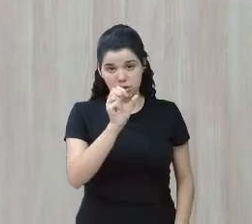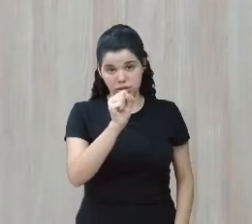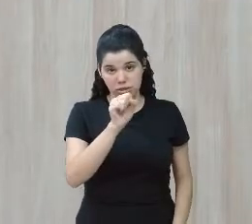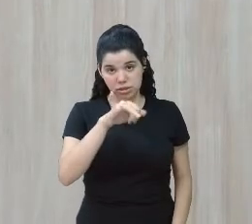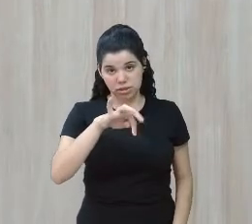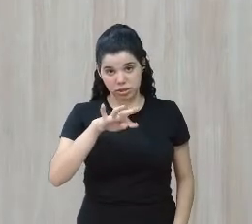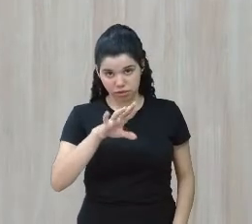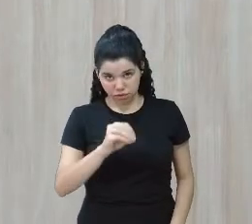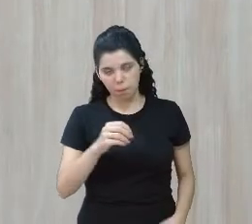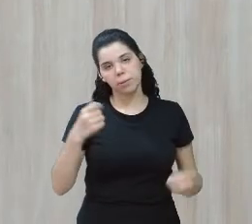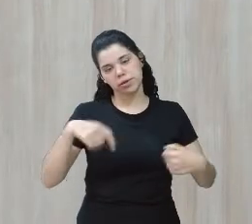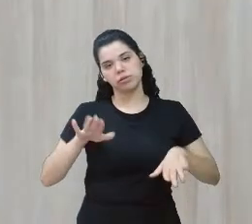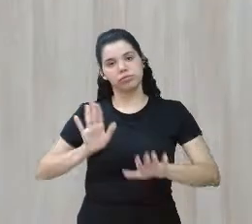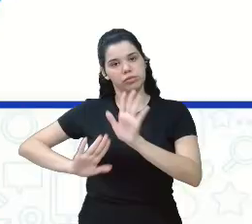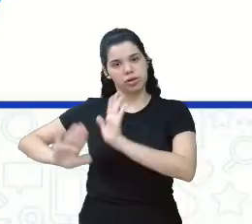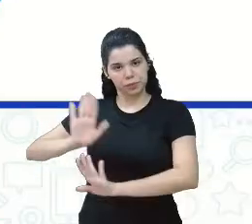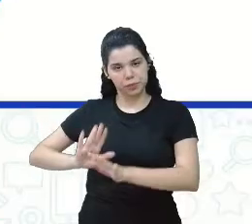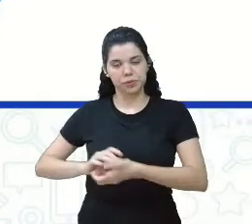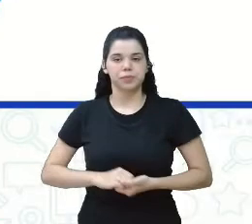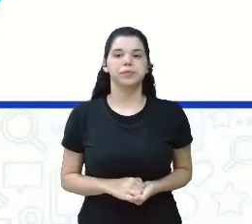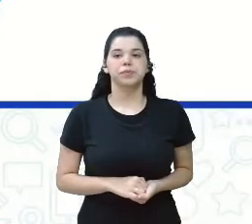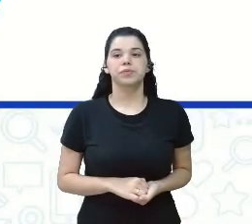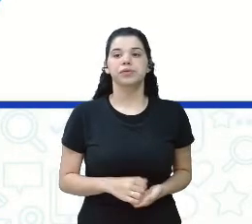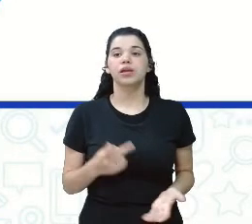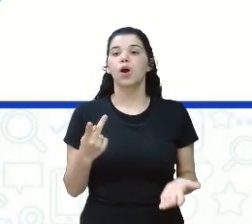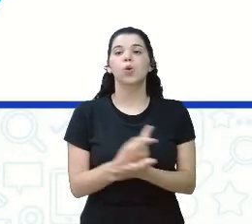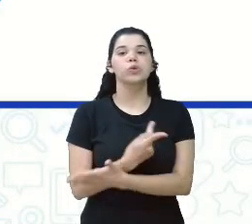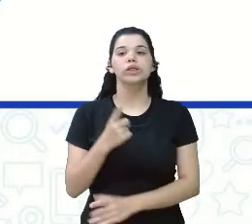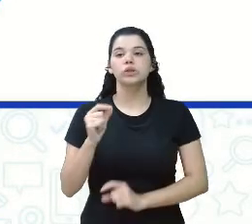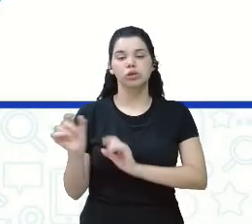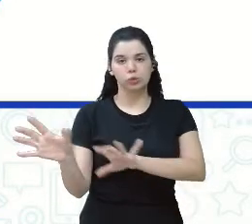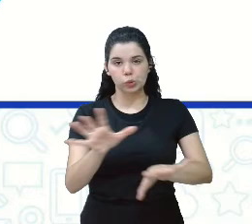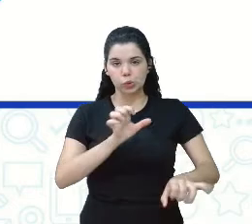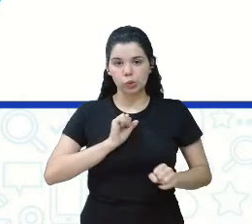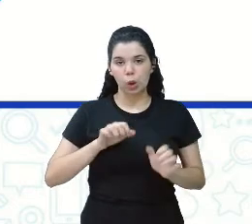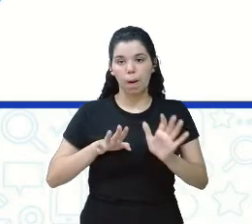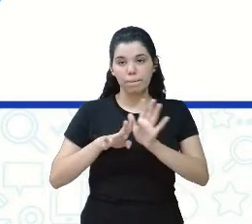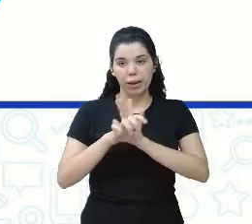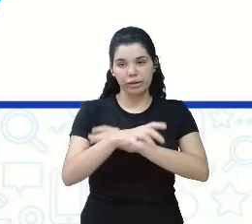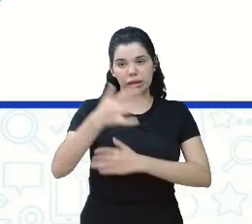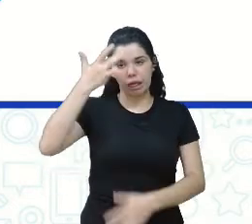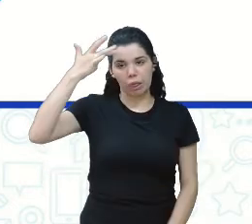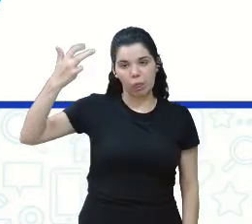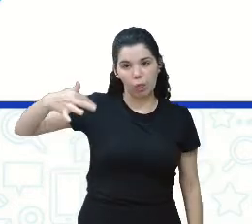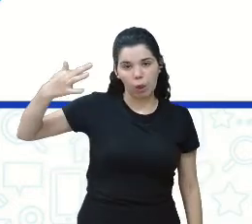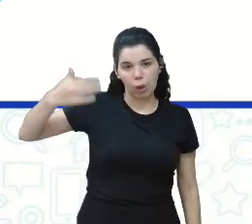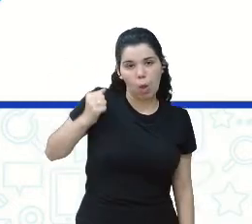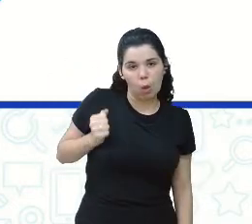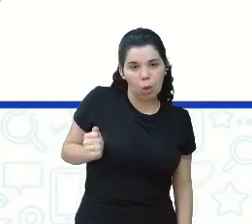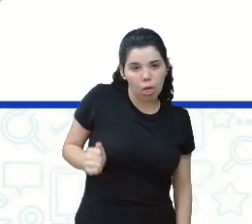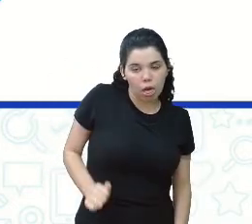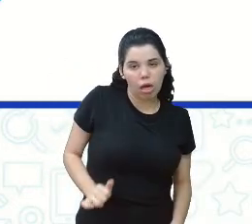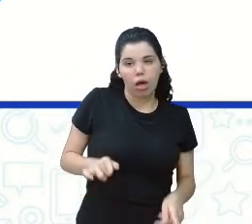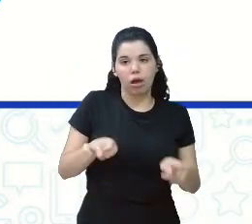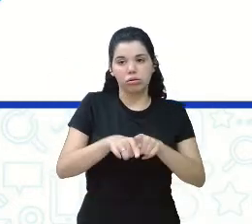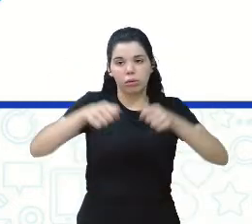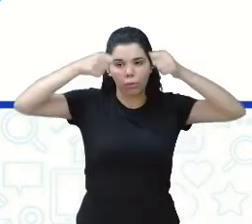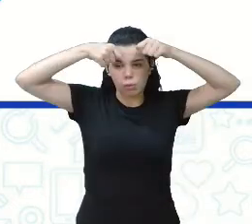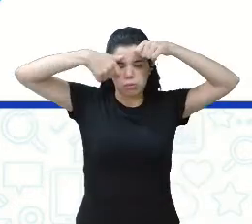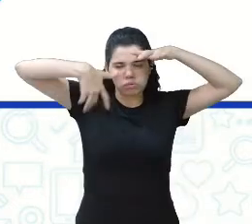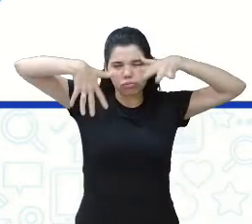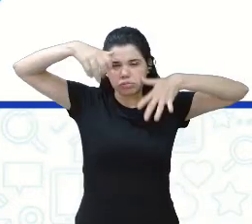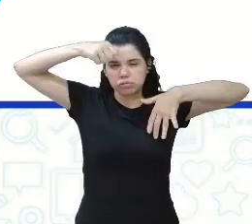Nessa fase, ocorrem infecções bacterianas, dor de cabeça, diarreia,